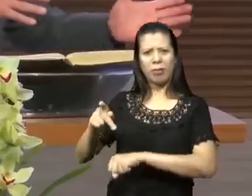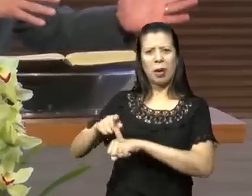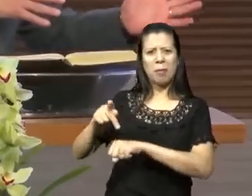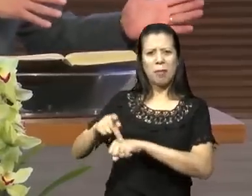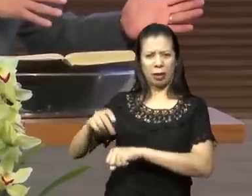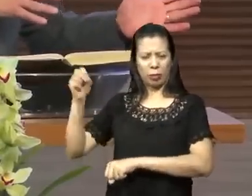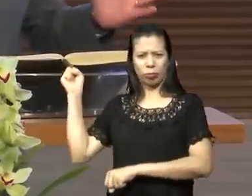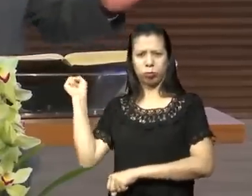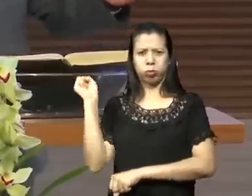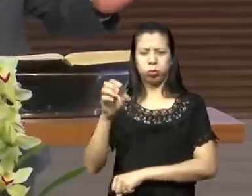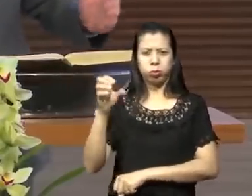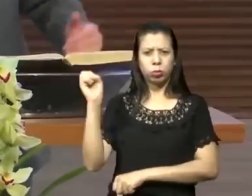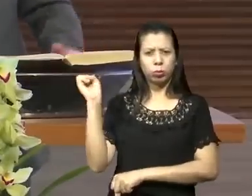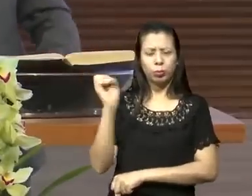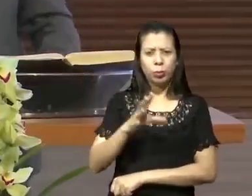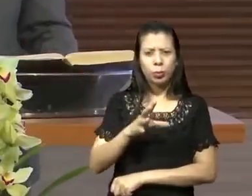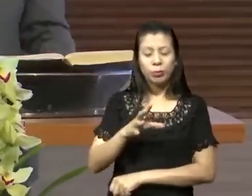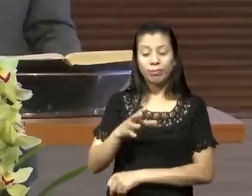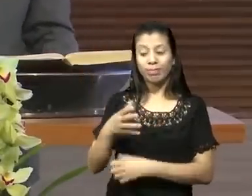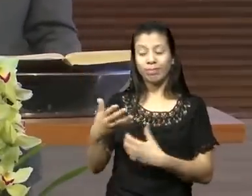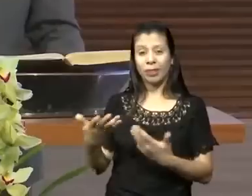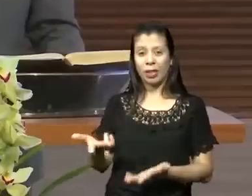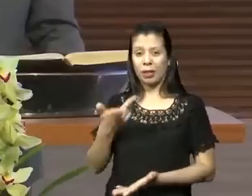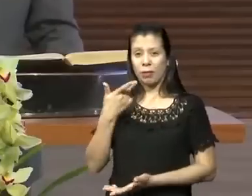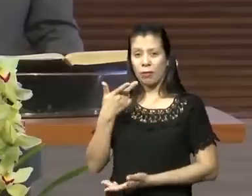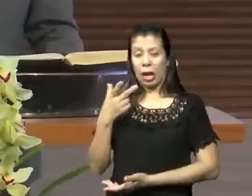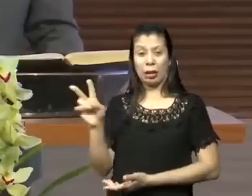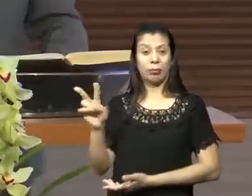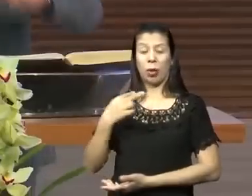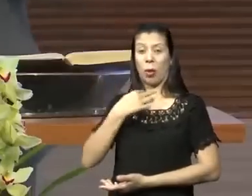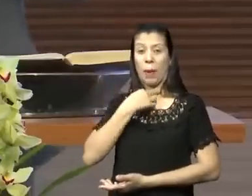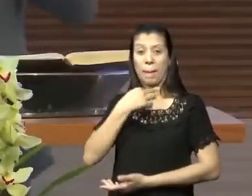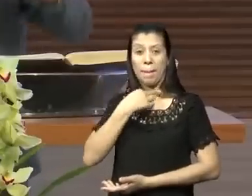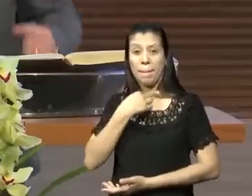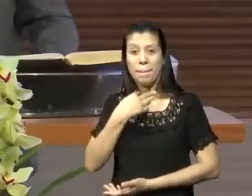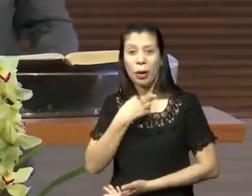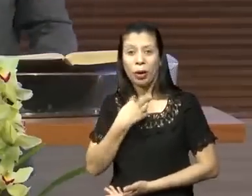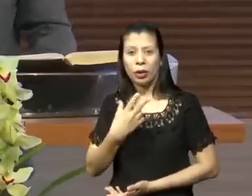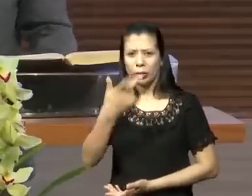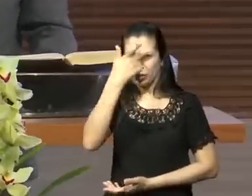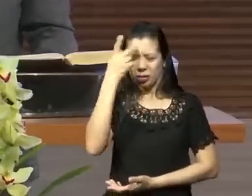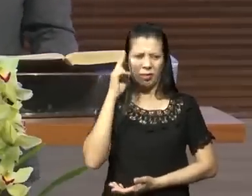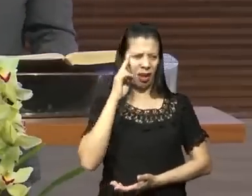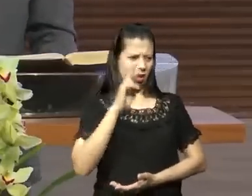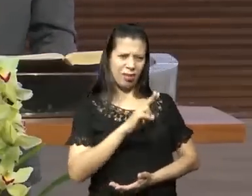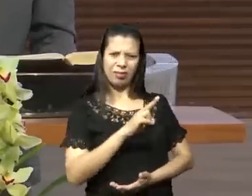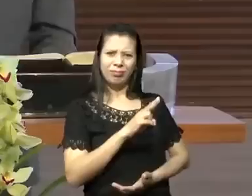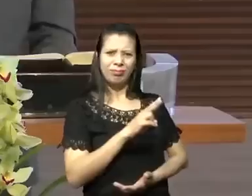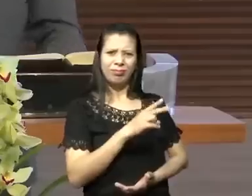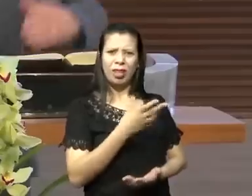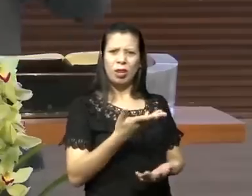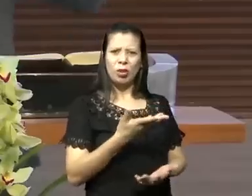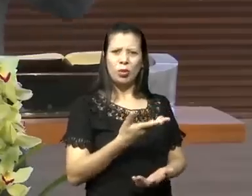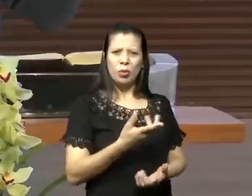esta mulher iria contra a lei de Moisés Deus não tem só duas opções